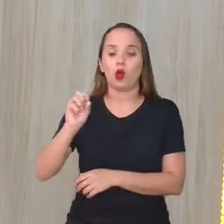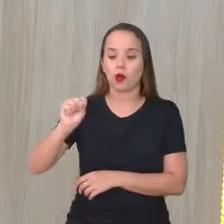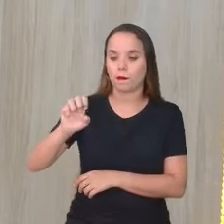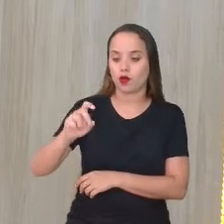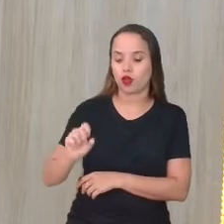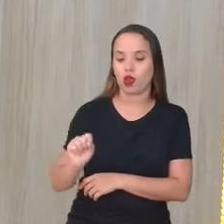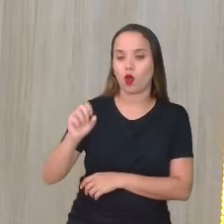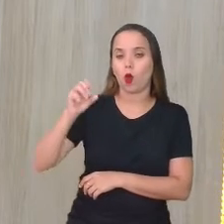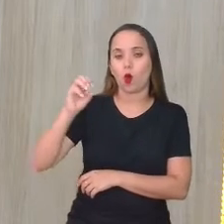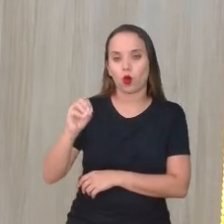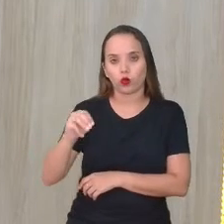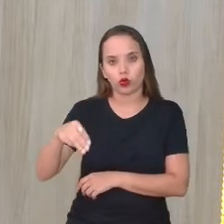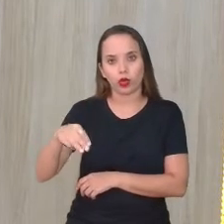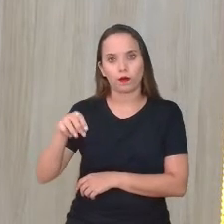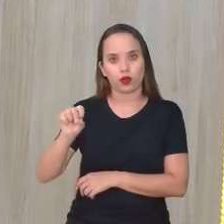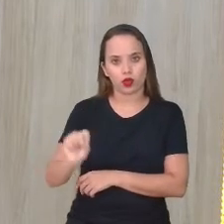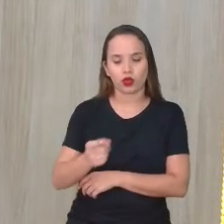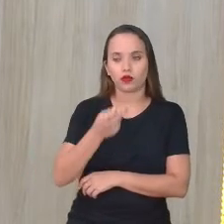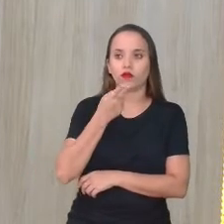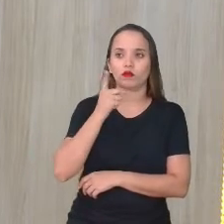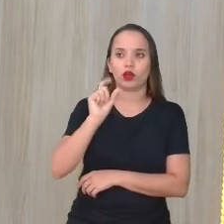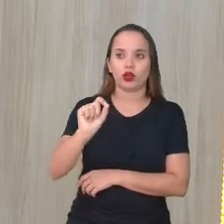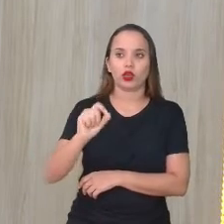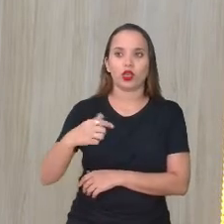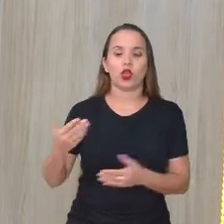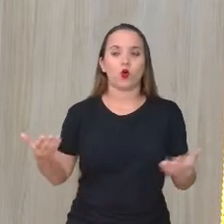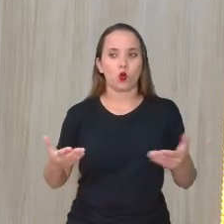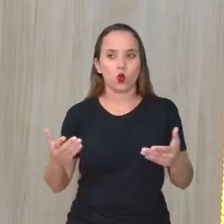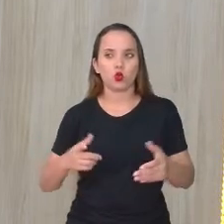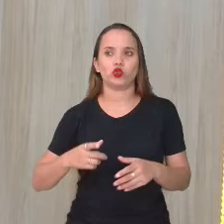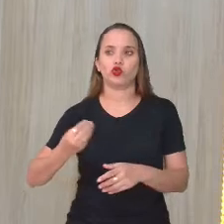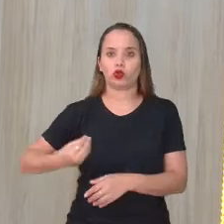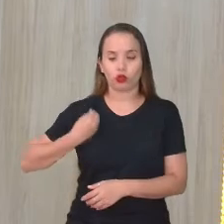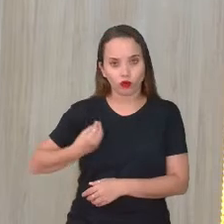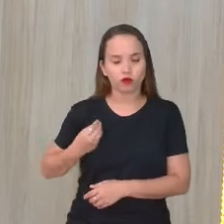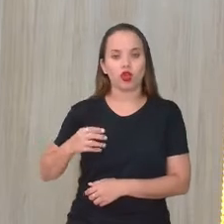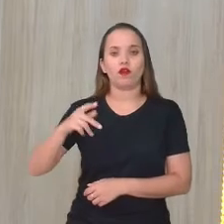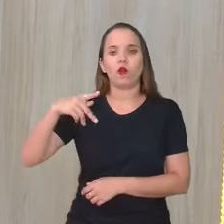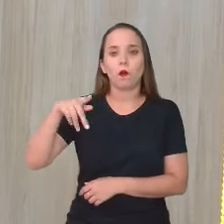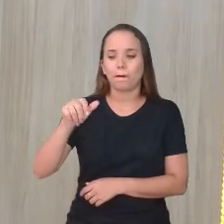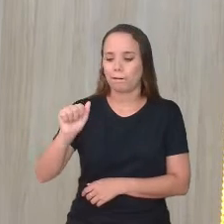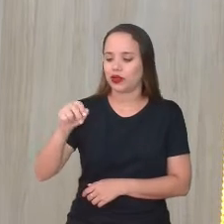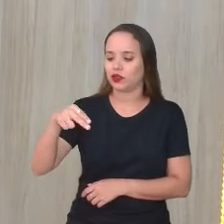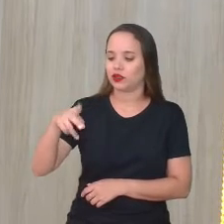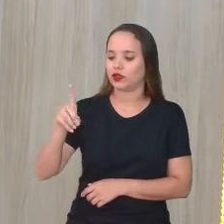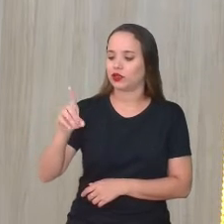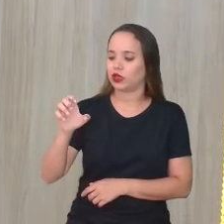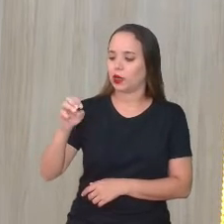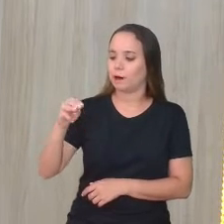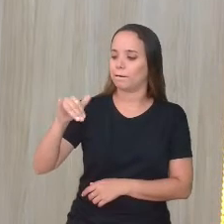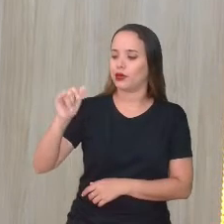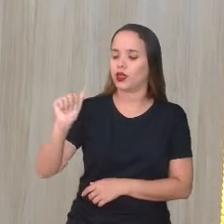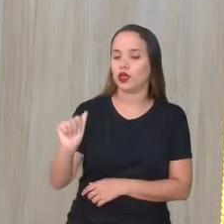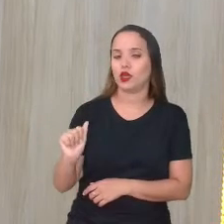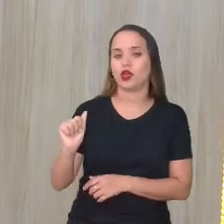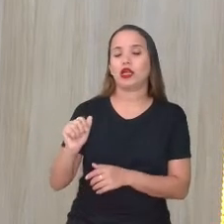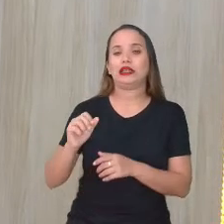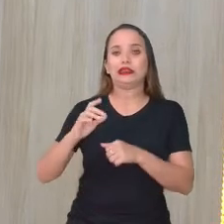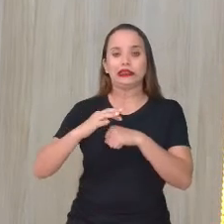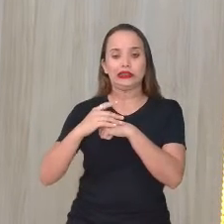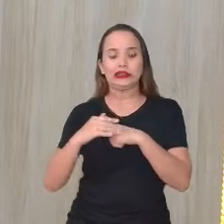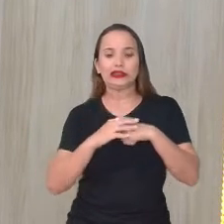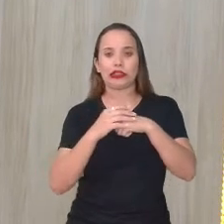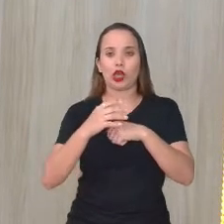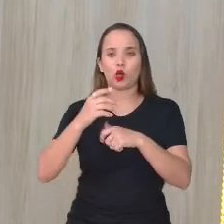Saúde, a gente vive uma pandemia de saúde mental e que se agravou muito depois da pandemia do